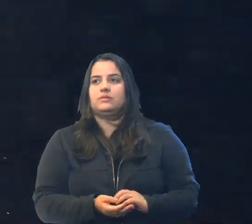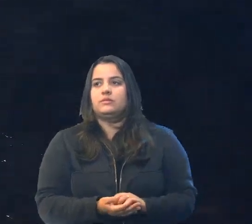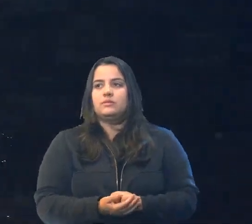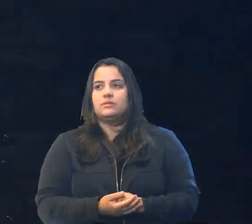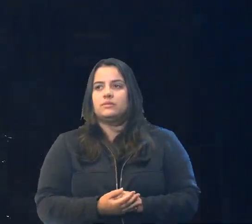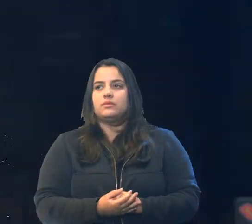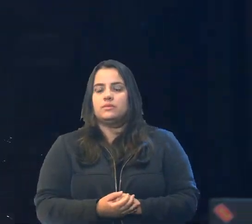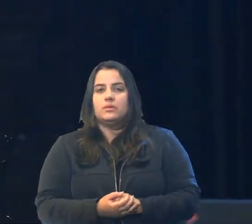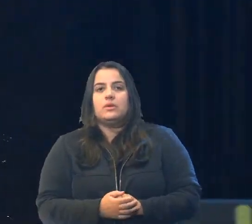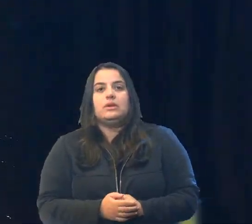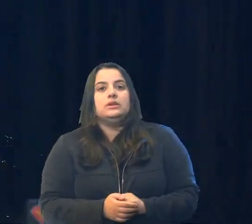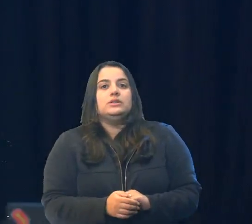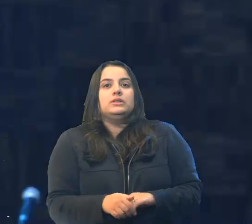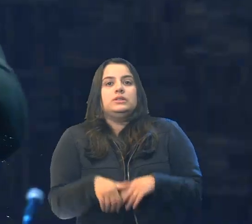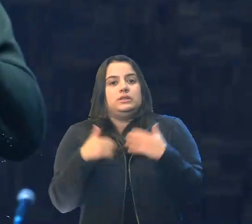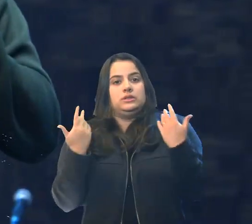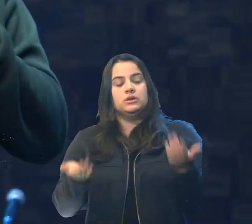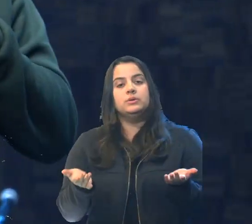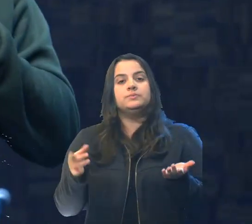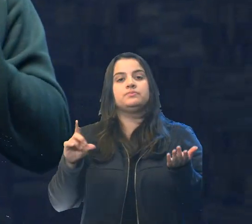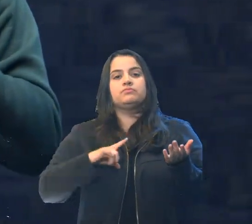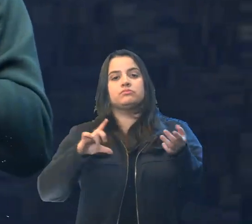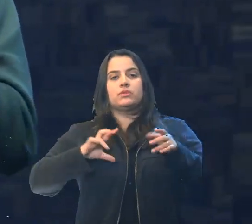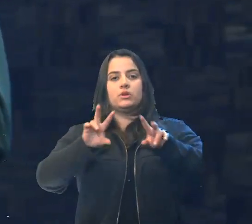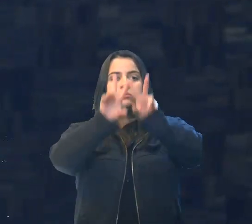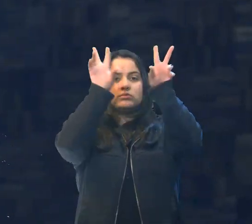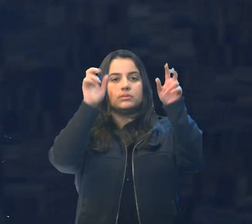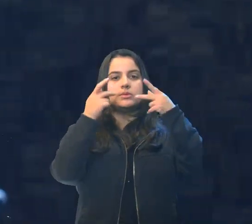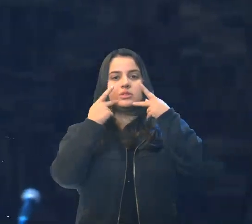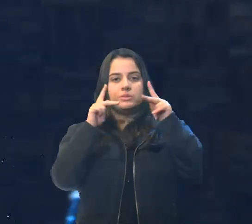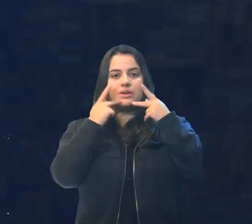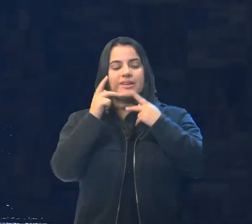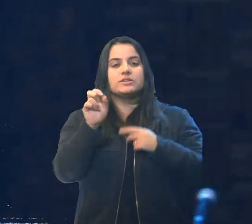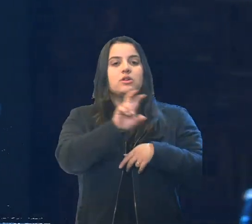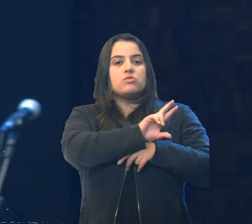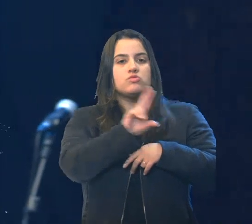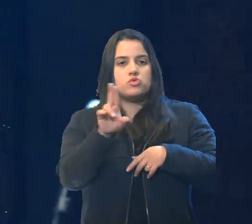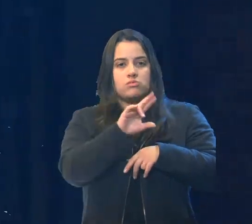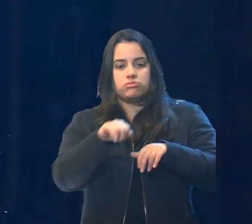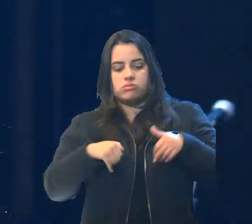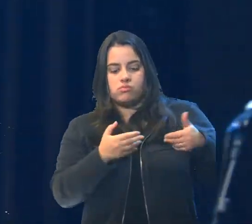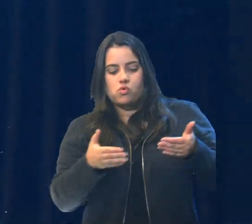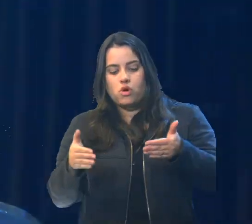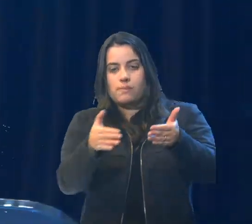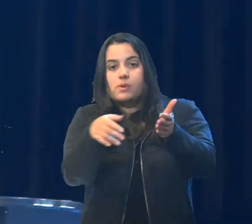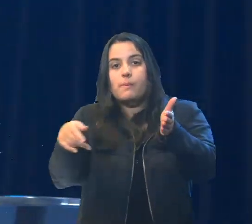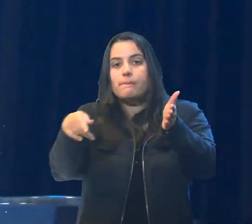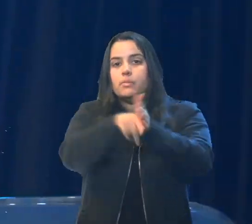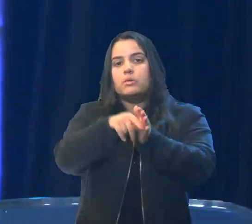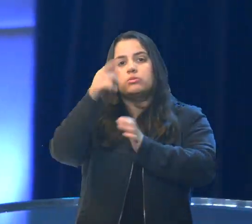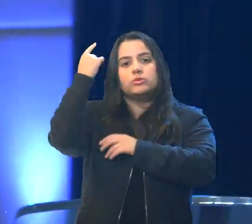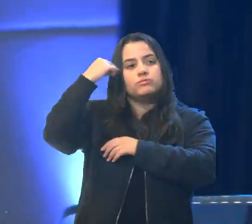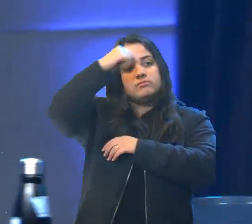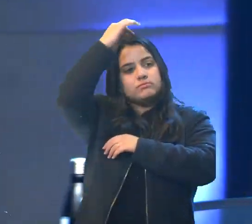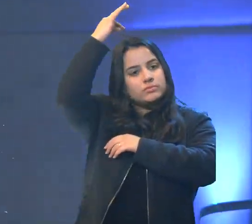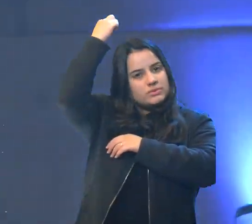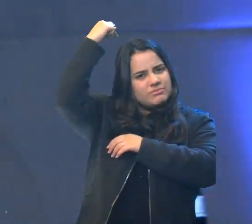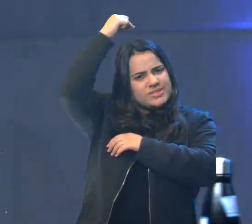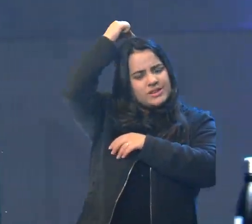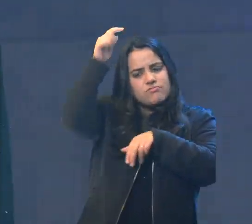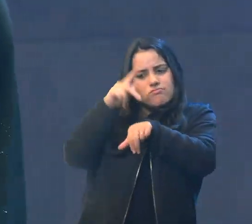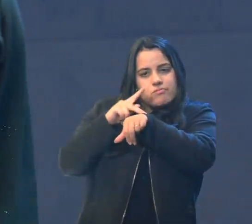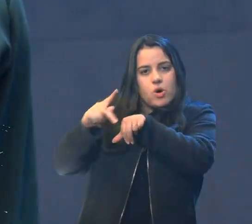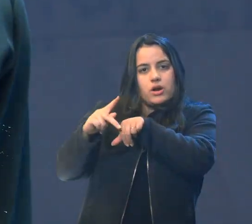A gente está numa série de mensagens chamada O Caminho de Santidade, porque Deus tocou o